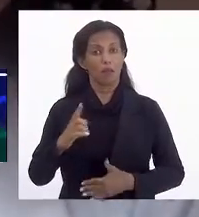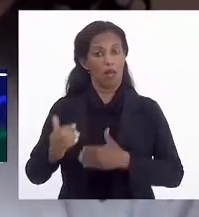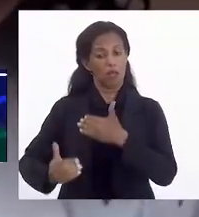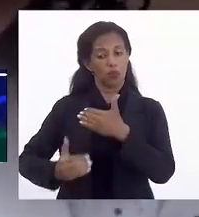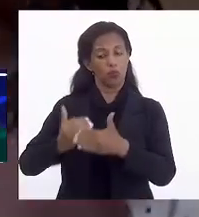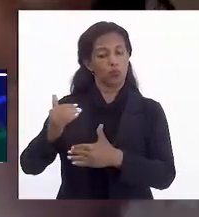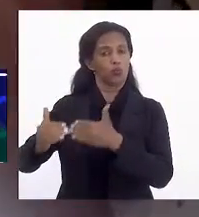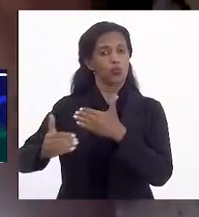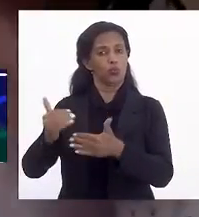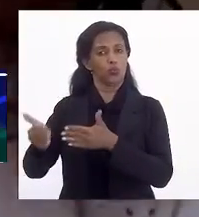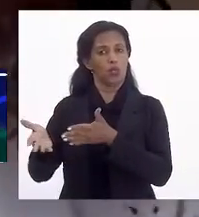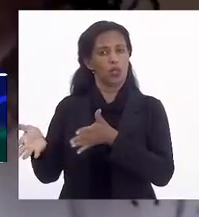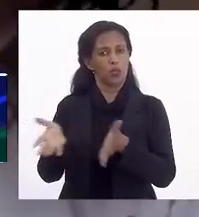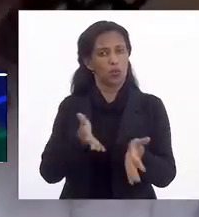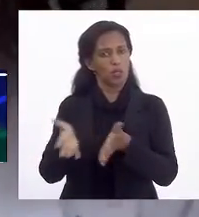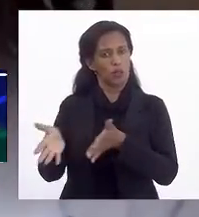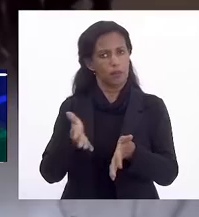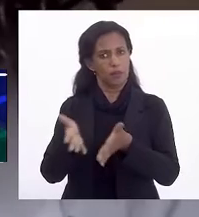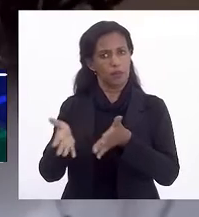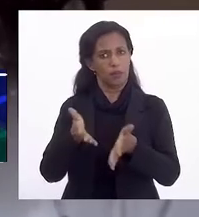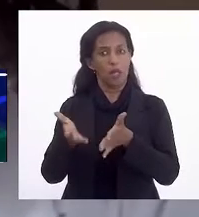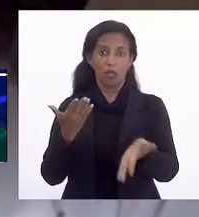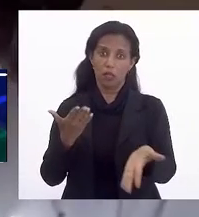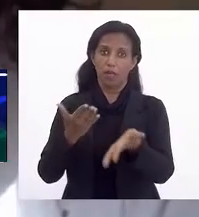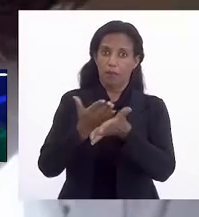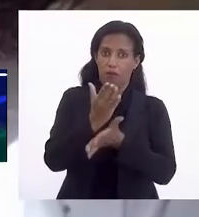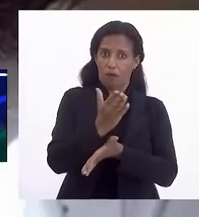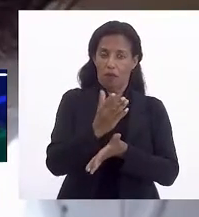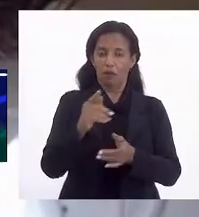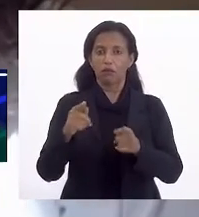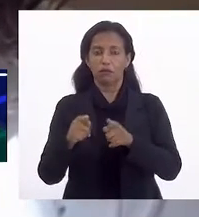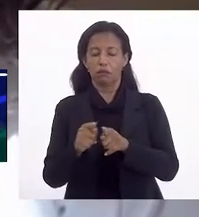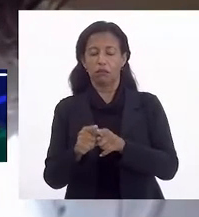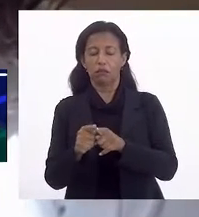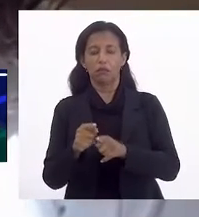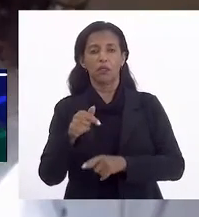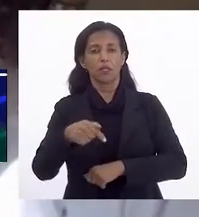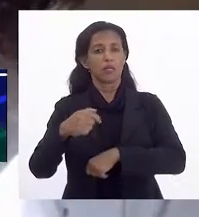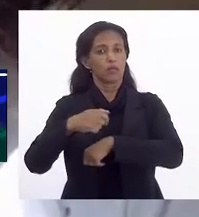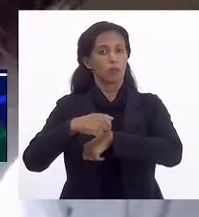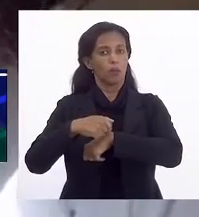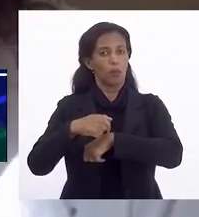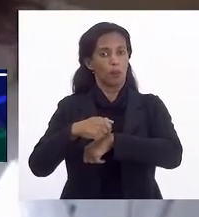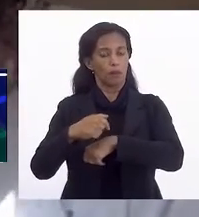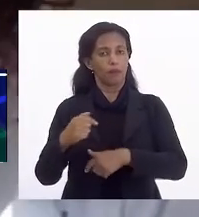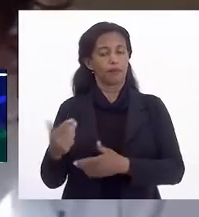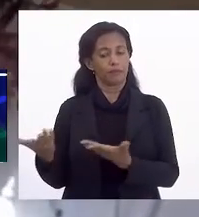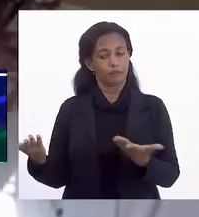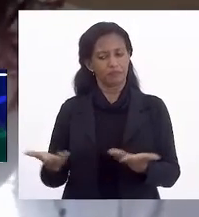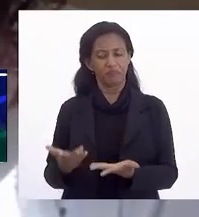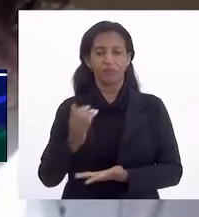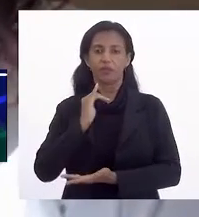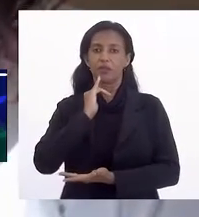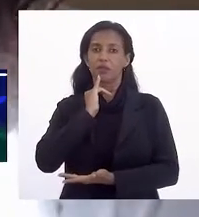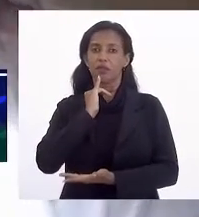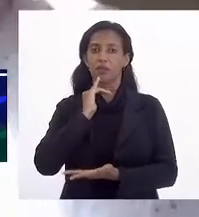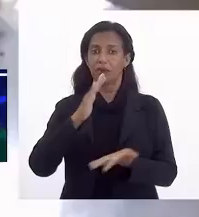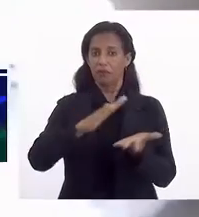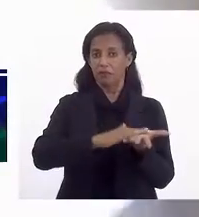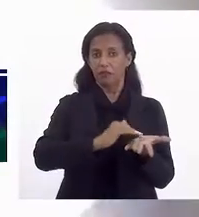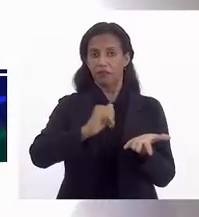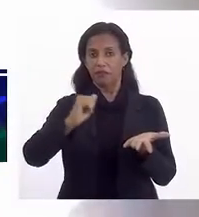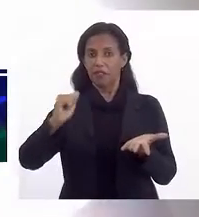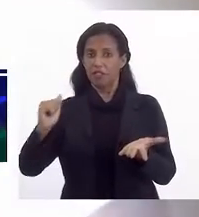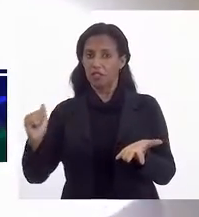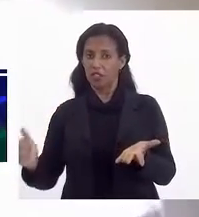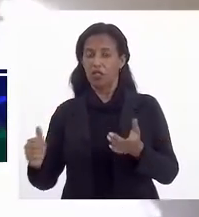na sua tramitação, inclusive ser aprovado. Nesse primeiro momento, a gente, infelizmente, ele sairá de pauta por